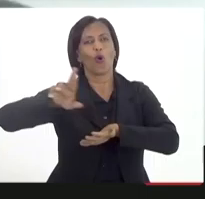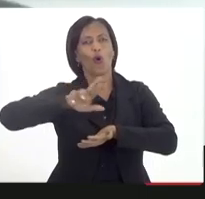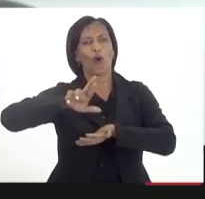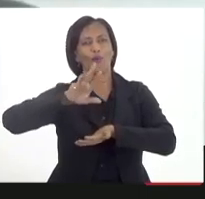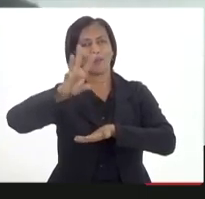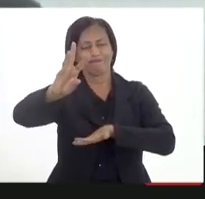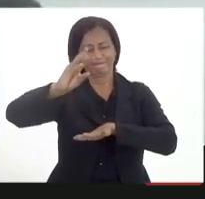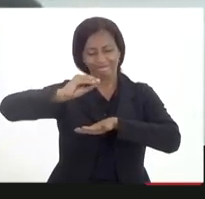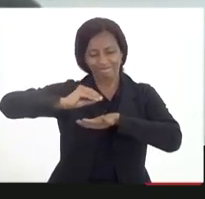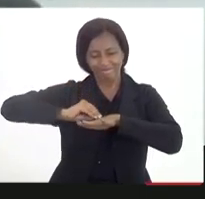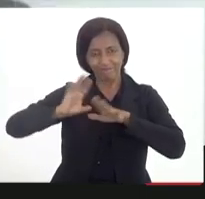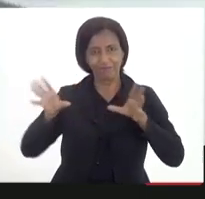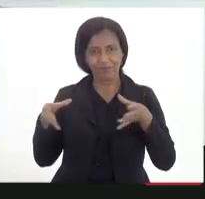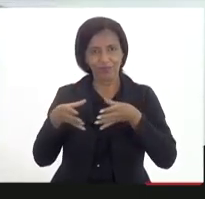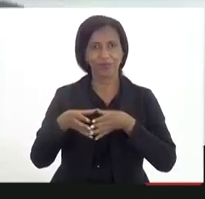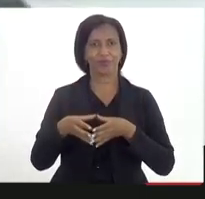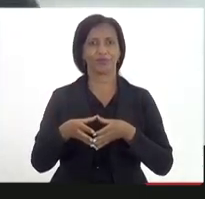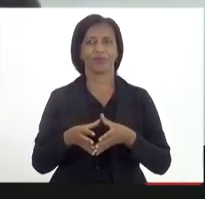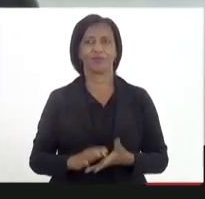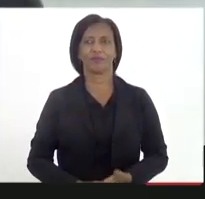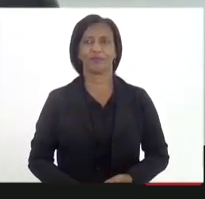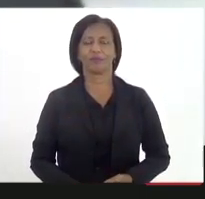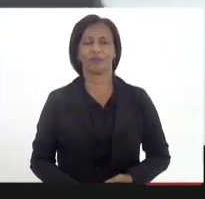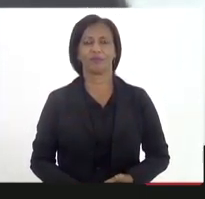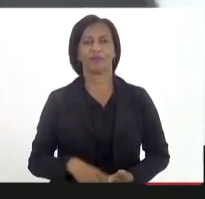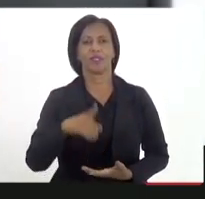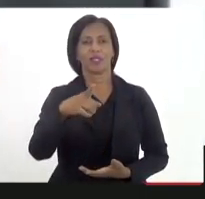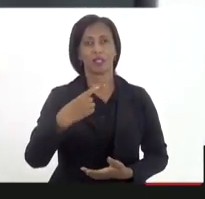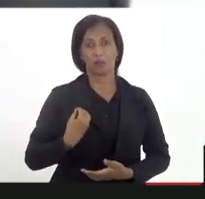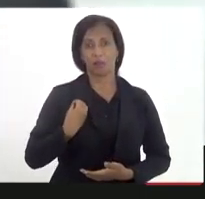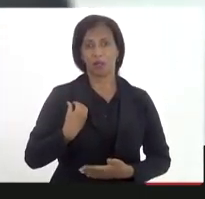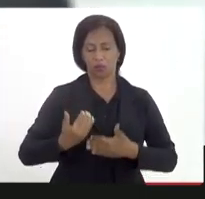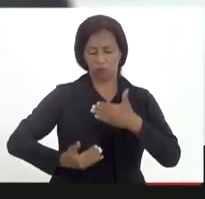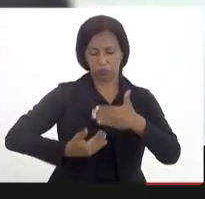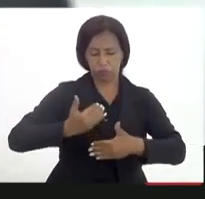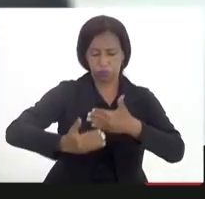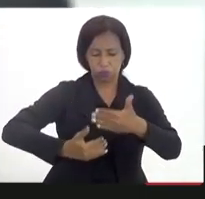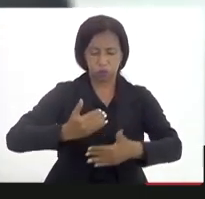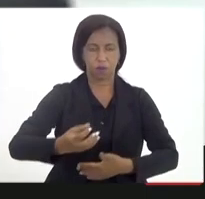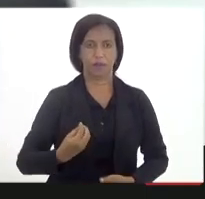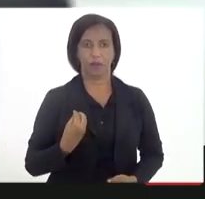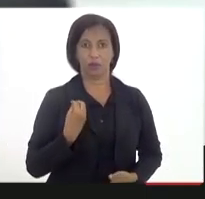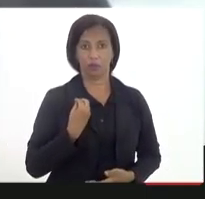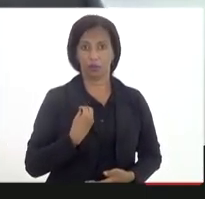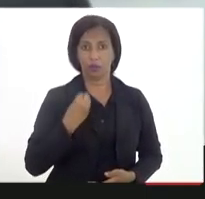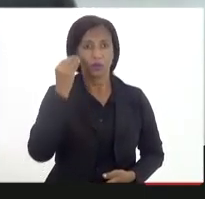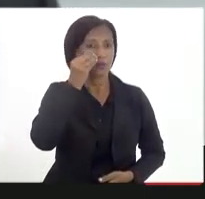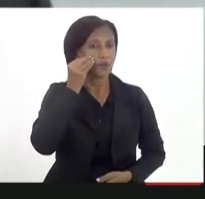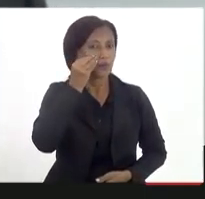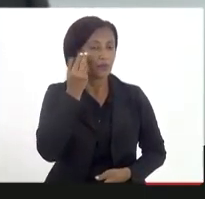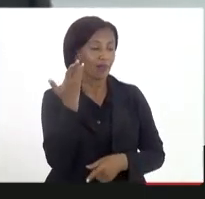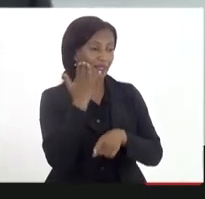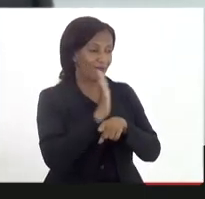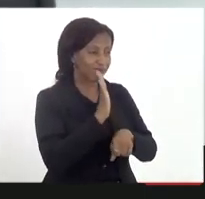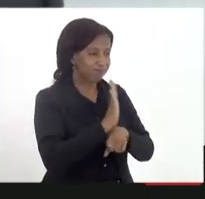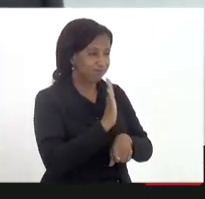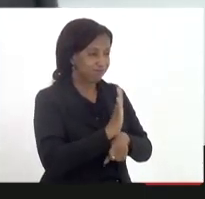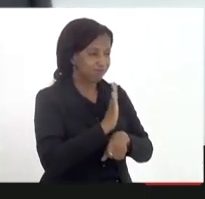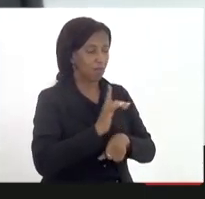compor essa comissão e que por conta das e olha né das suas experiências muito contribuiria